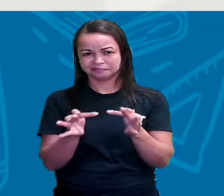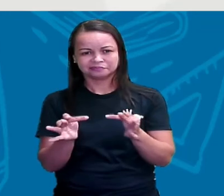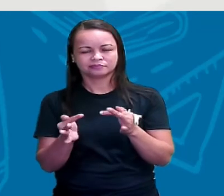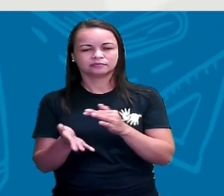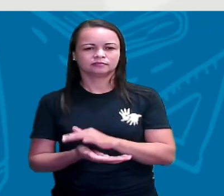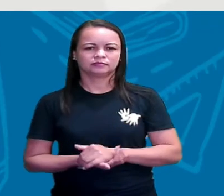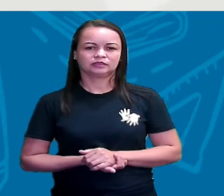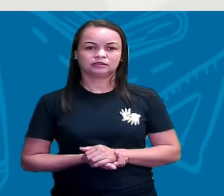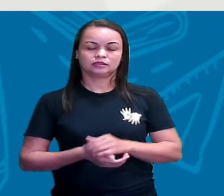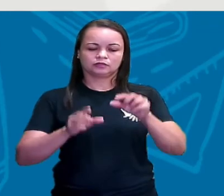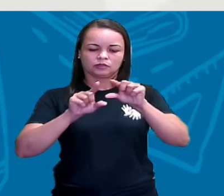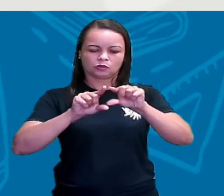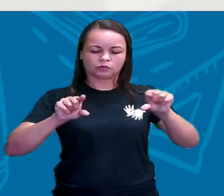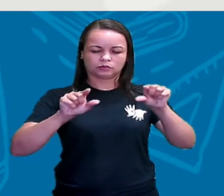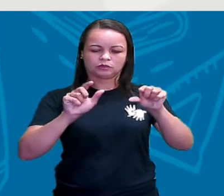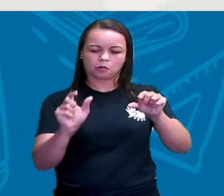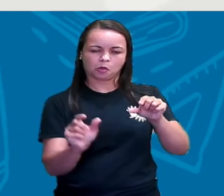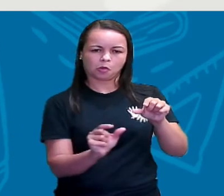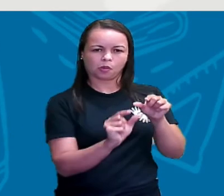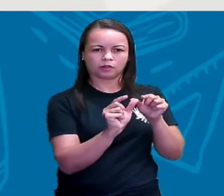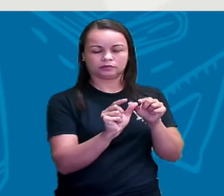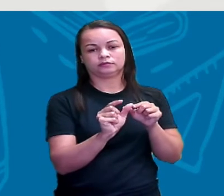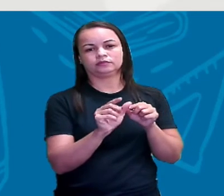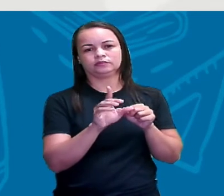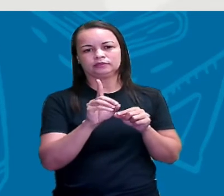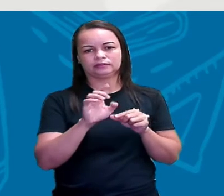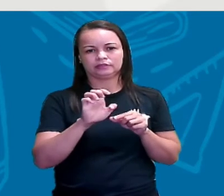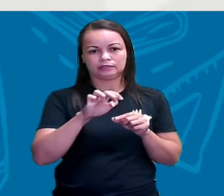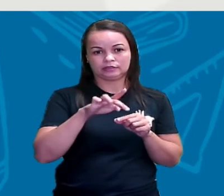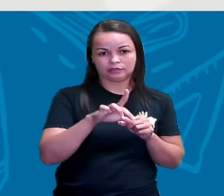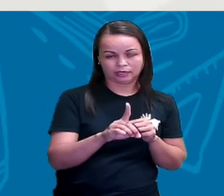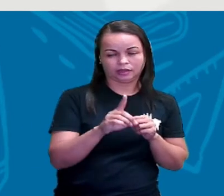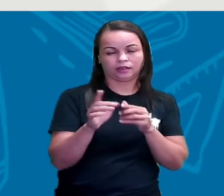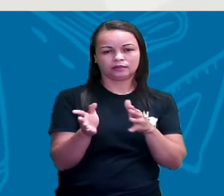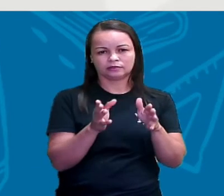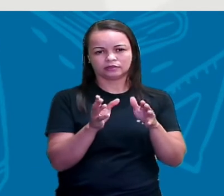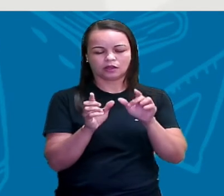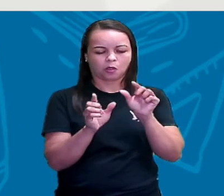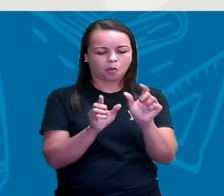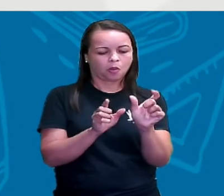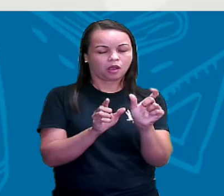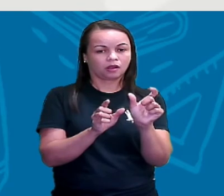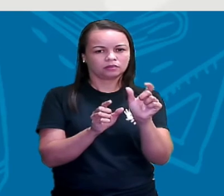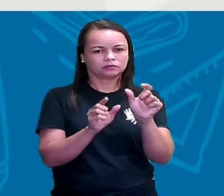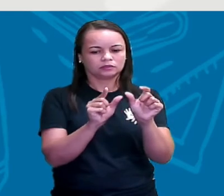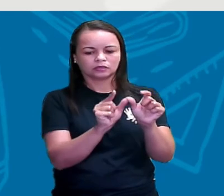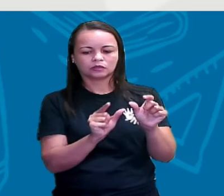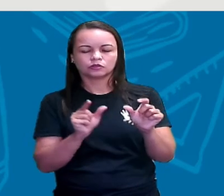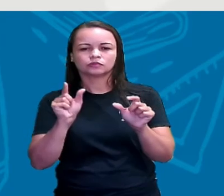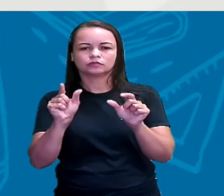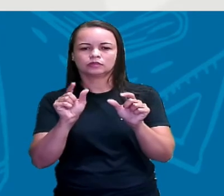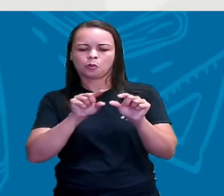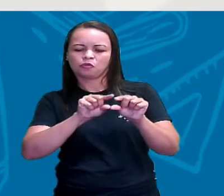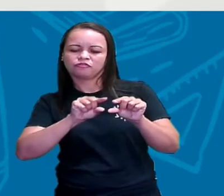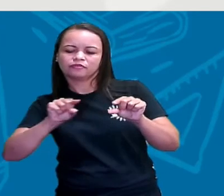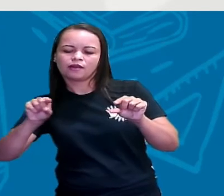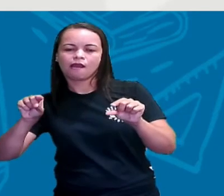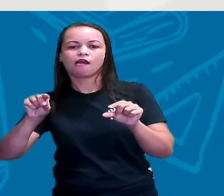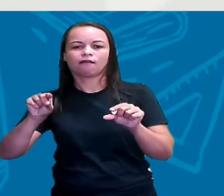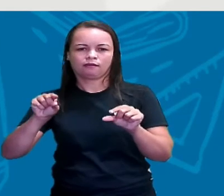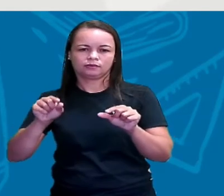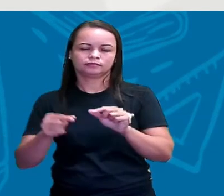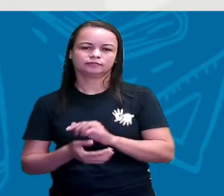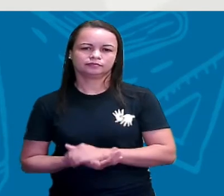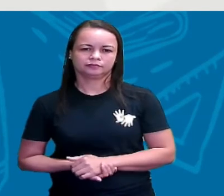no início da frase, pega o teu she, que é o sujeito, depois coloca o verbo go e continua com a tua